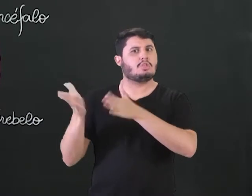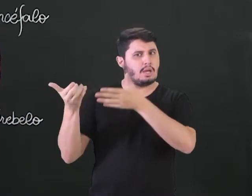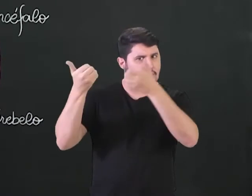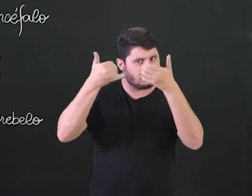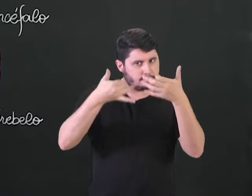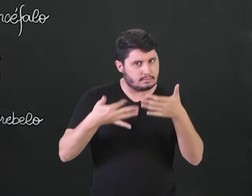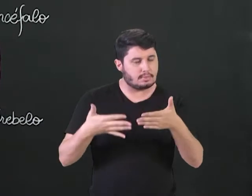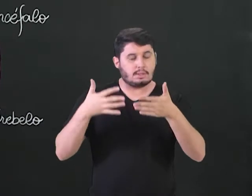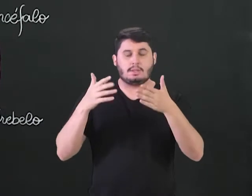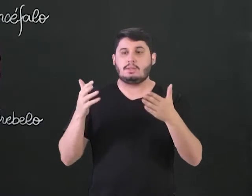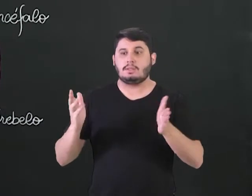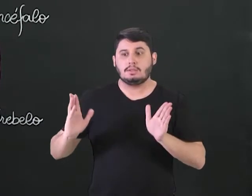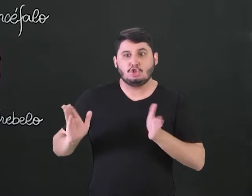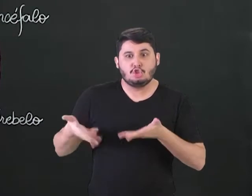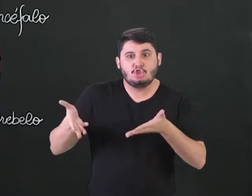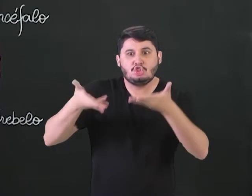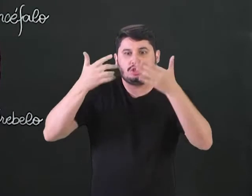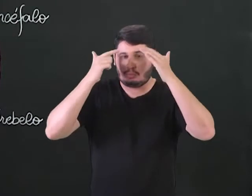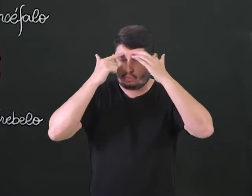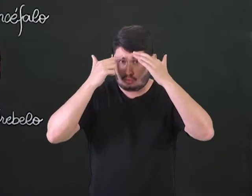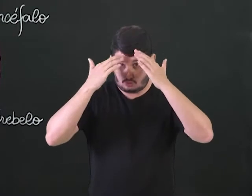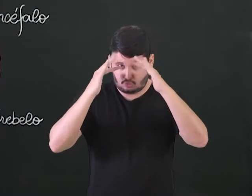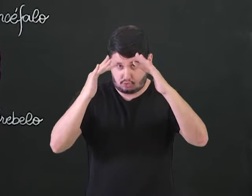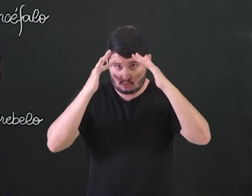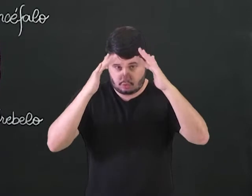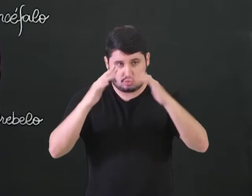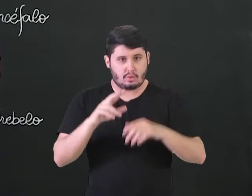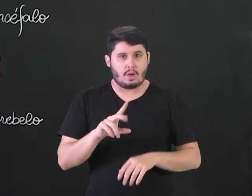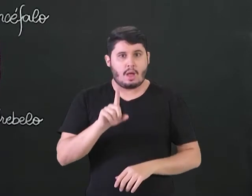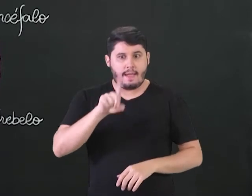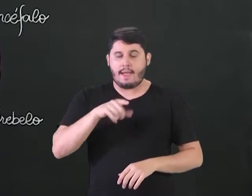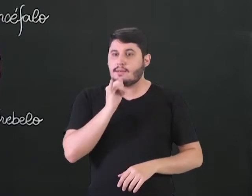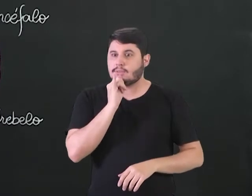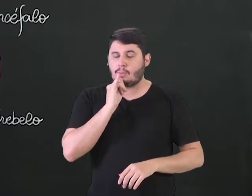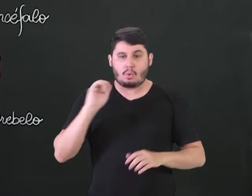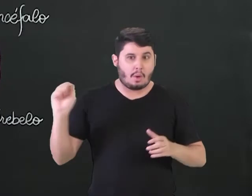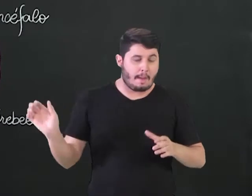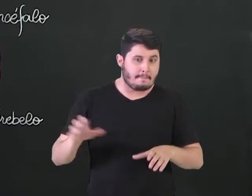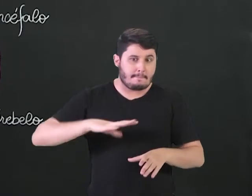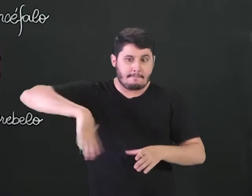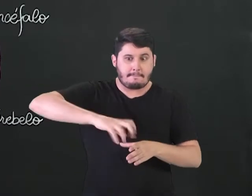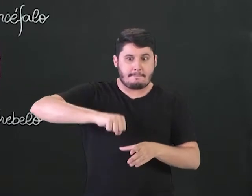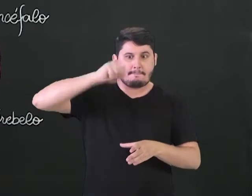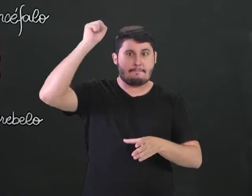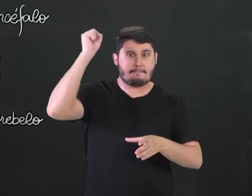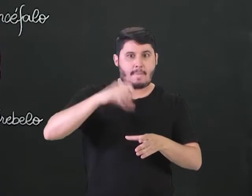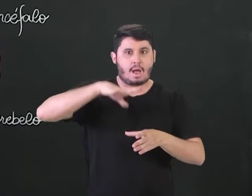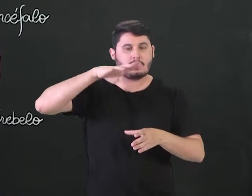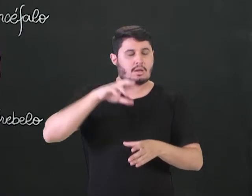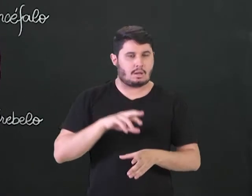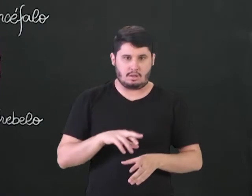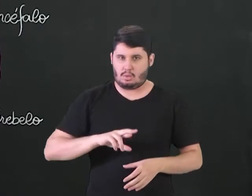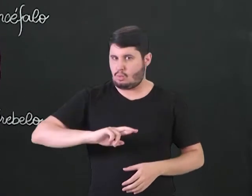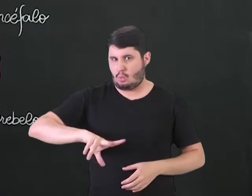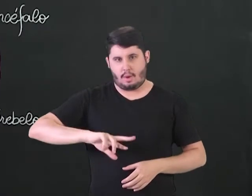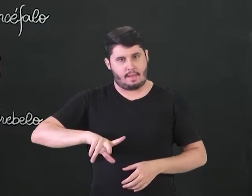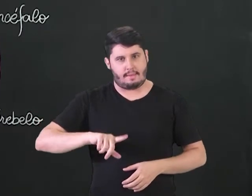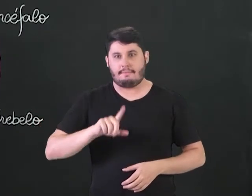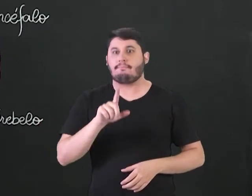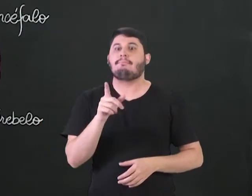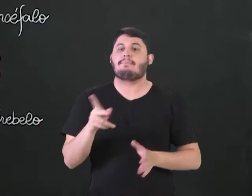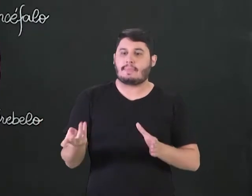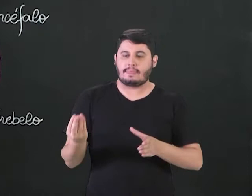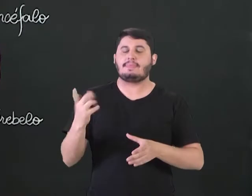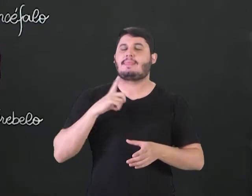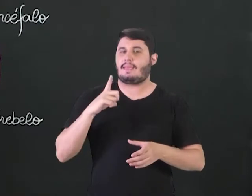por mágica, por ligações. São mensagens químicas. São os neurotransmissores. Assim, gente, que